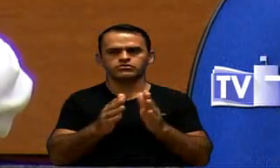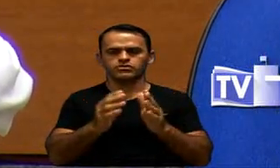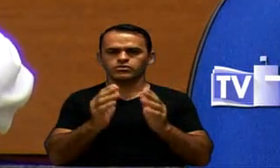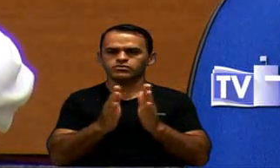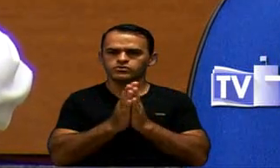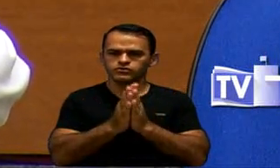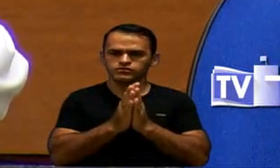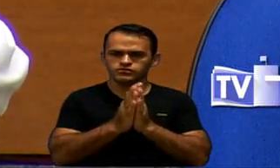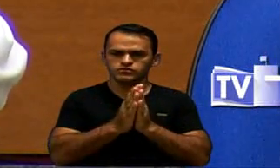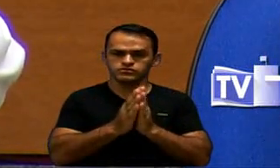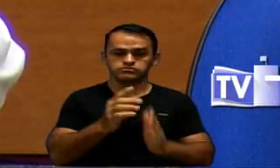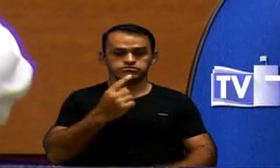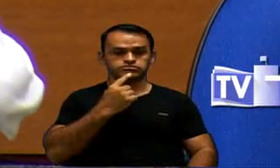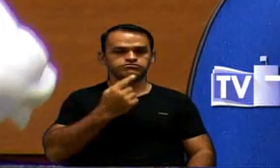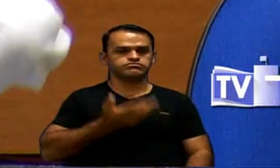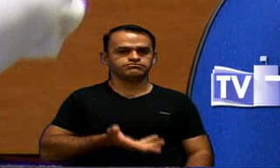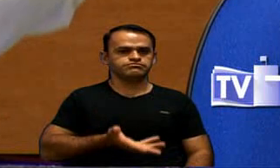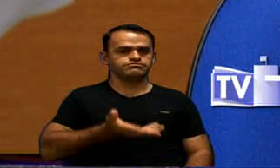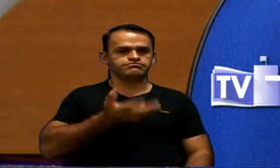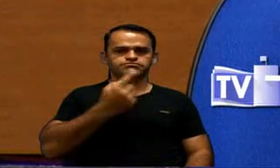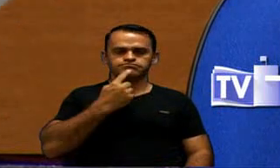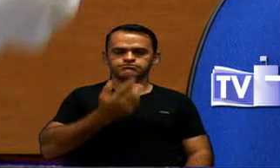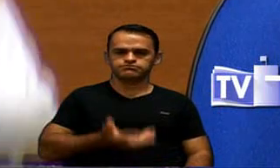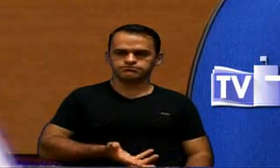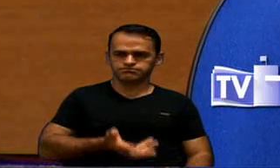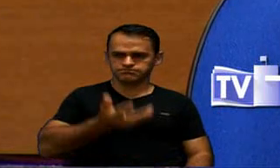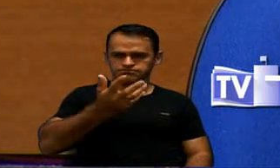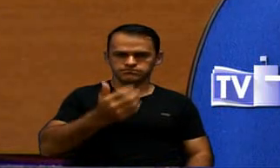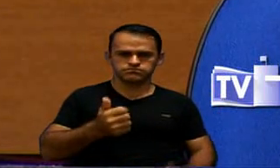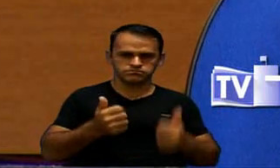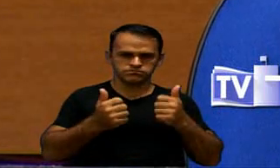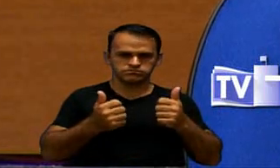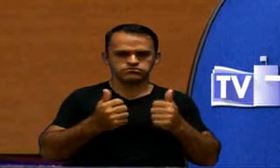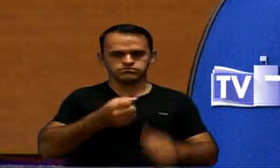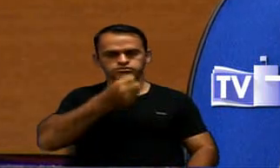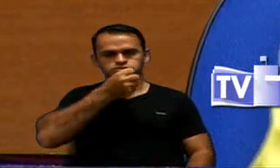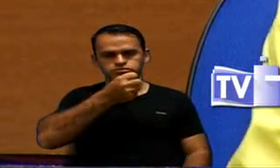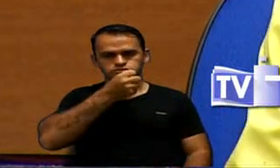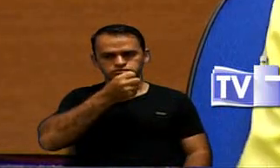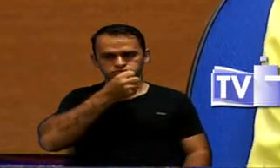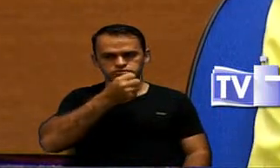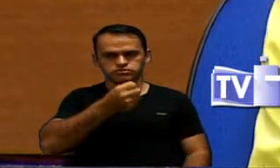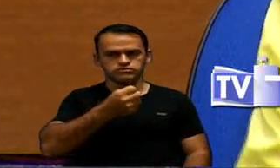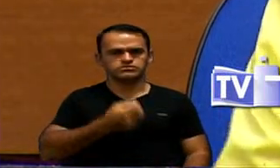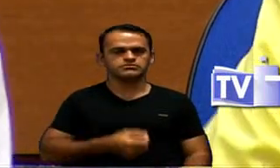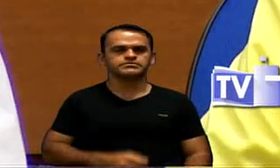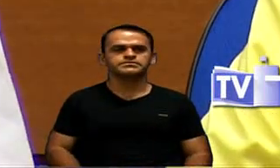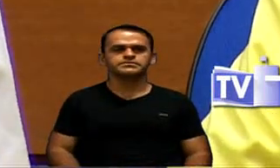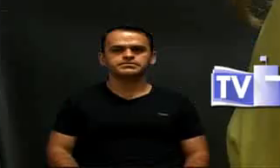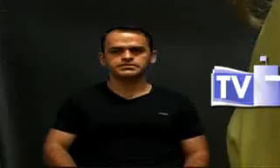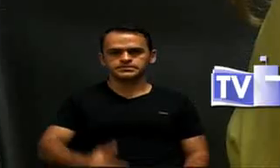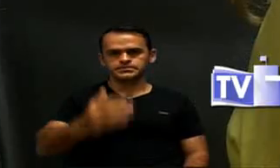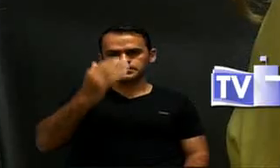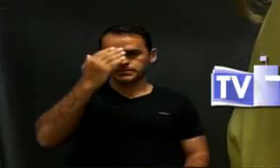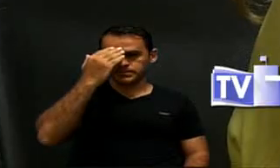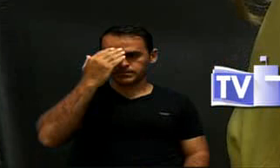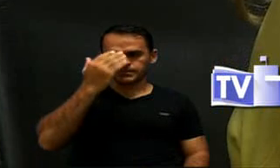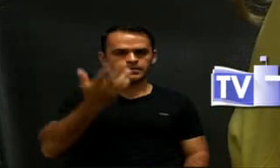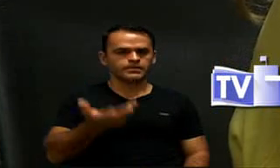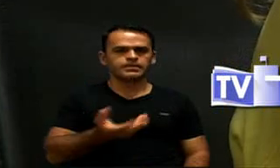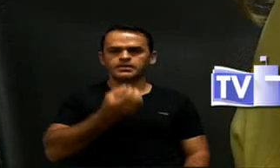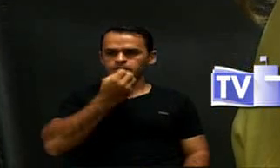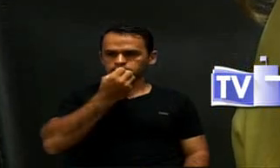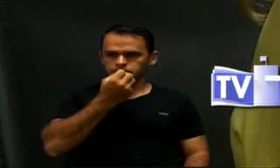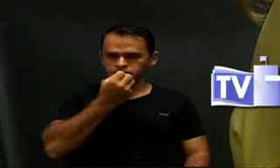alto, a gente vai ouvir. Então, se vocês quiserem puxar quando vai falar, tá funcionando. Prontinho, obrigada. Boa noite a todos e